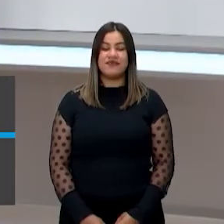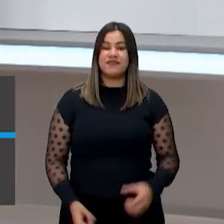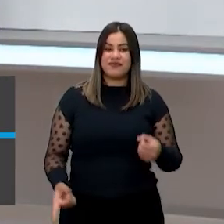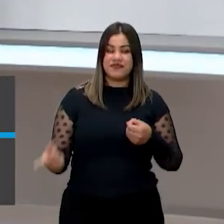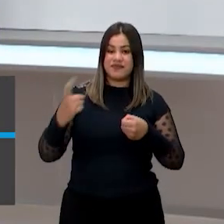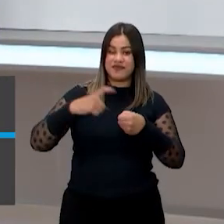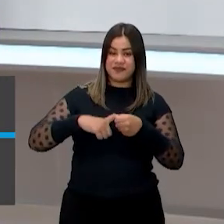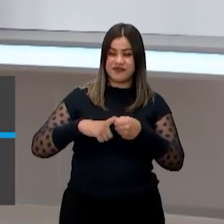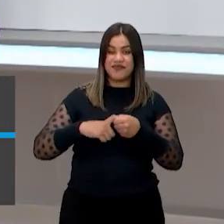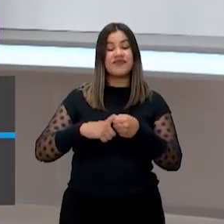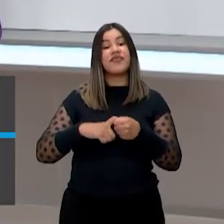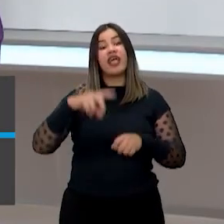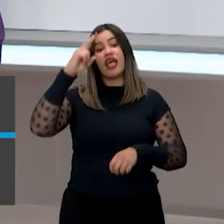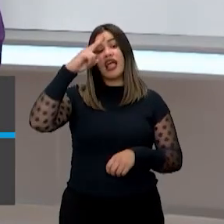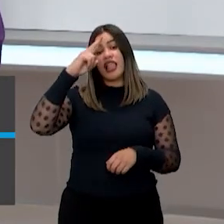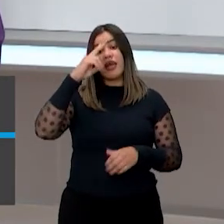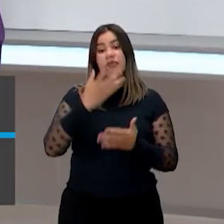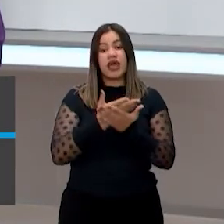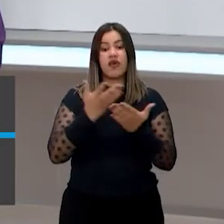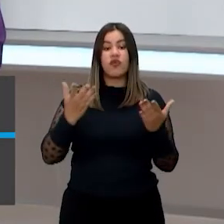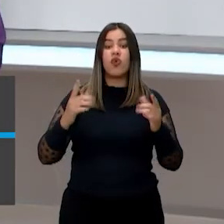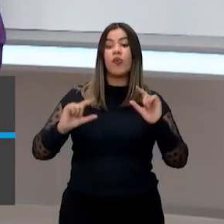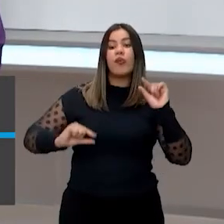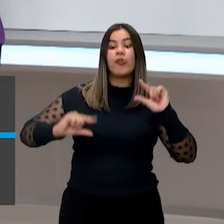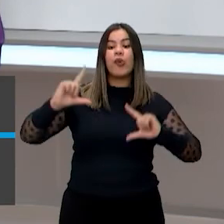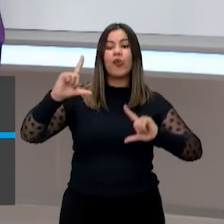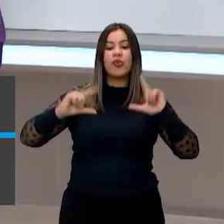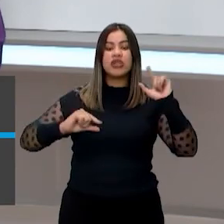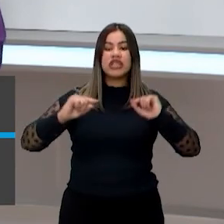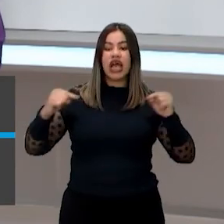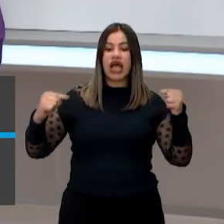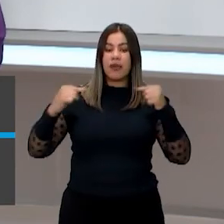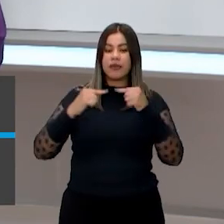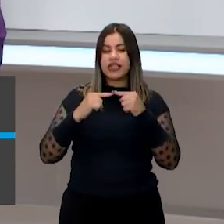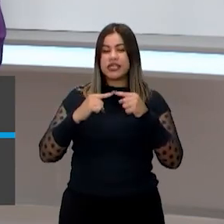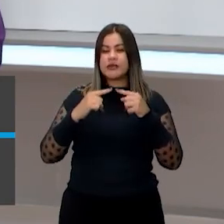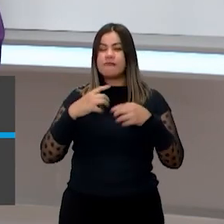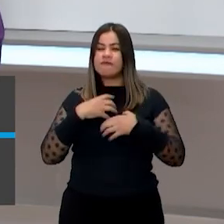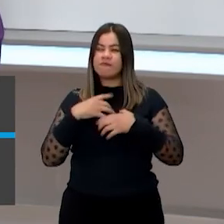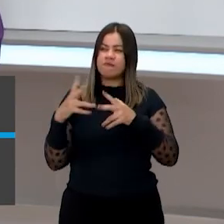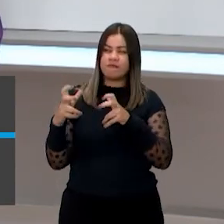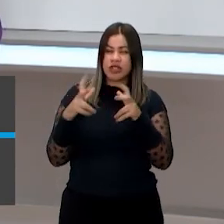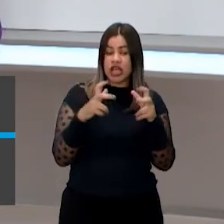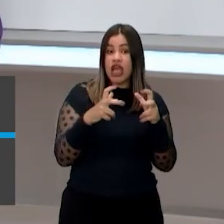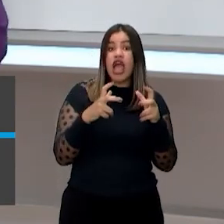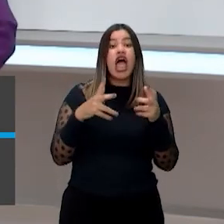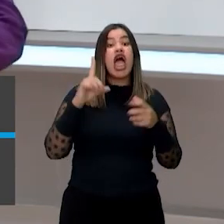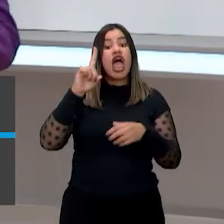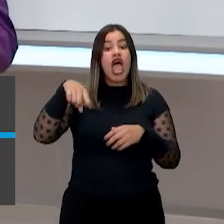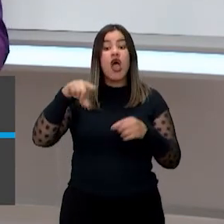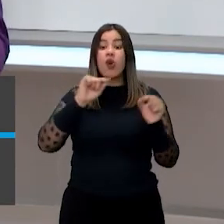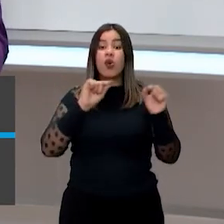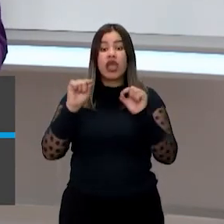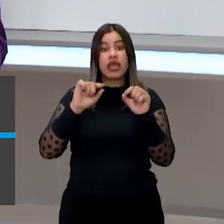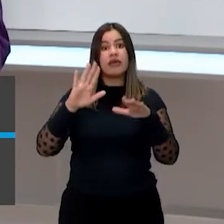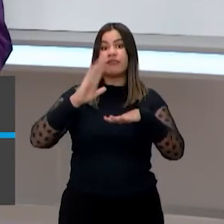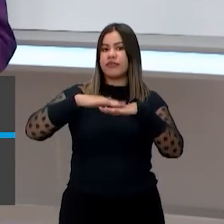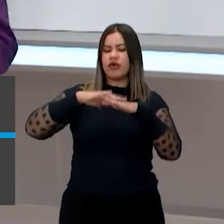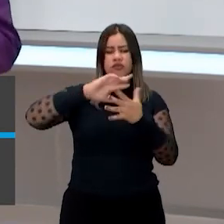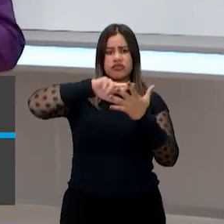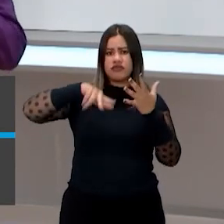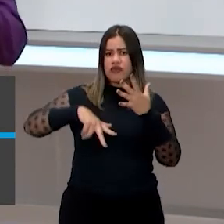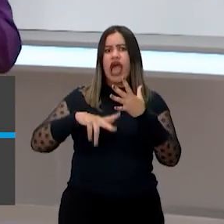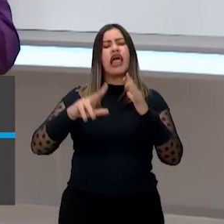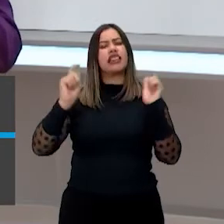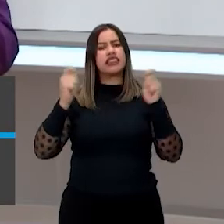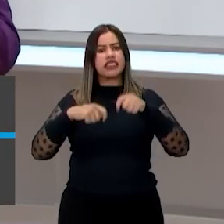Voltamos aqui. Só para lembrar vocês, as proporcionalidades, elas são muito intuitivas. Tem muitas maneiras de vocês resolverem.